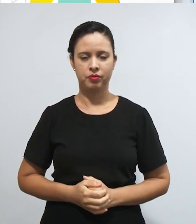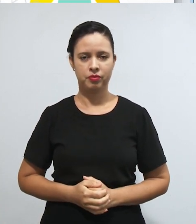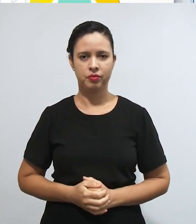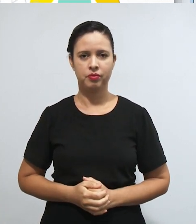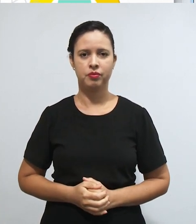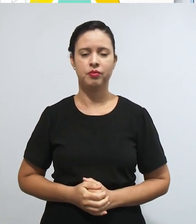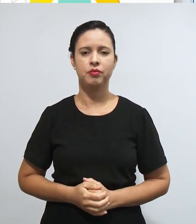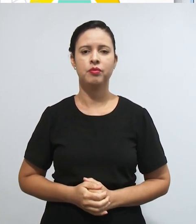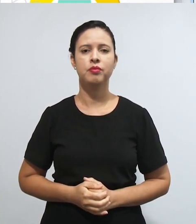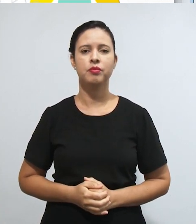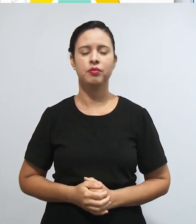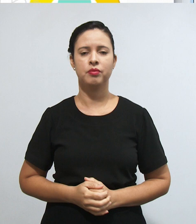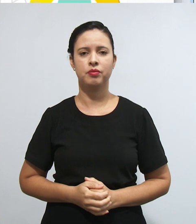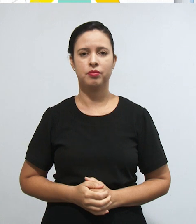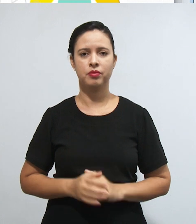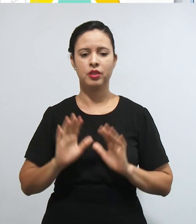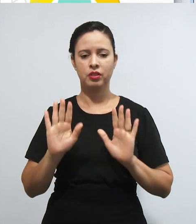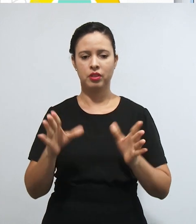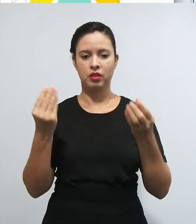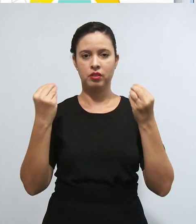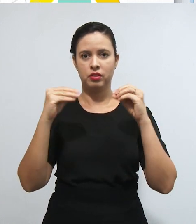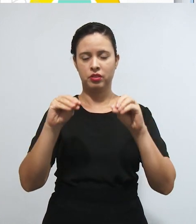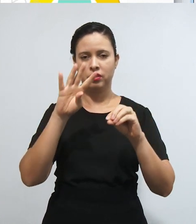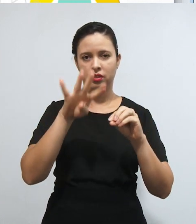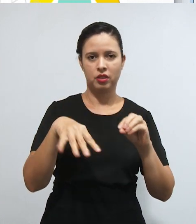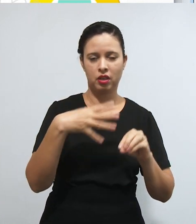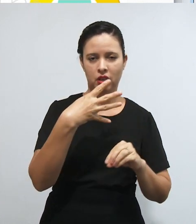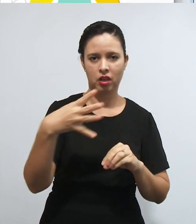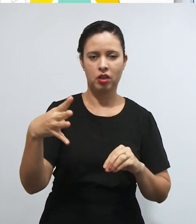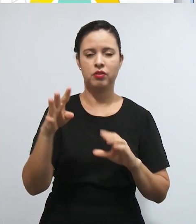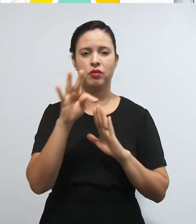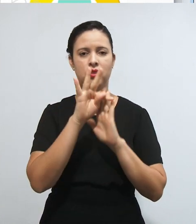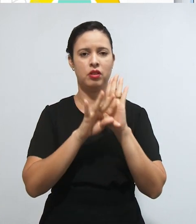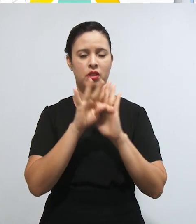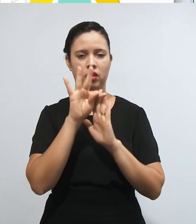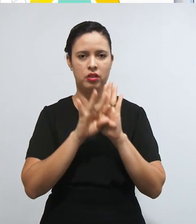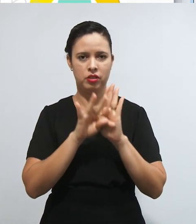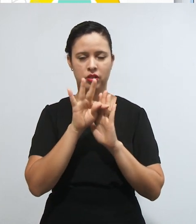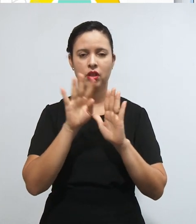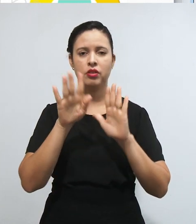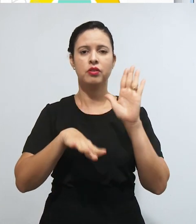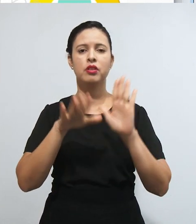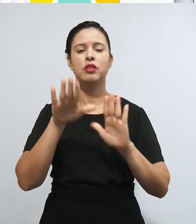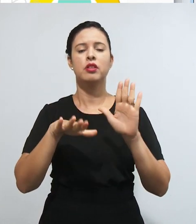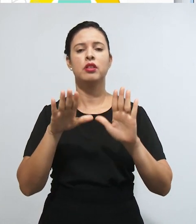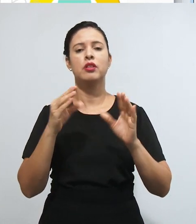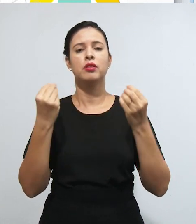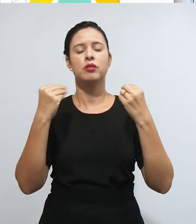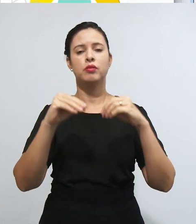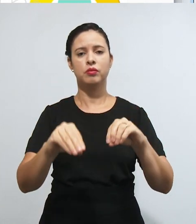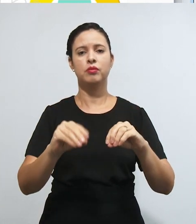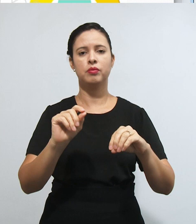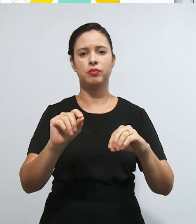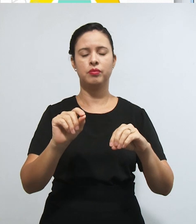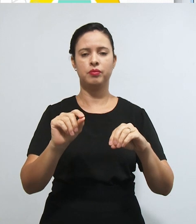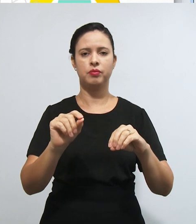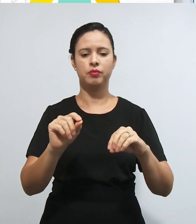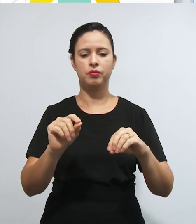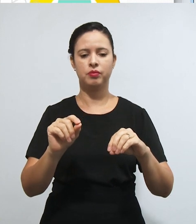Inserção de gráficos, beleza, caixa de texto, você pode inserir uma caixinha de texto, às vezes você quer colocar aqui,